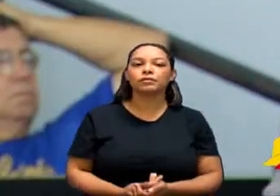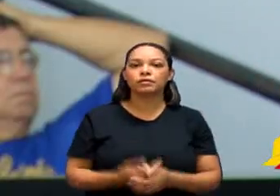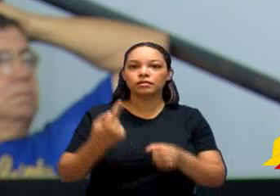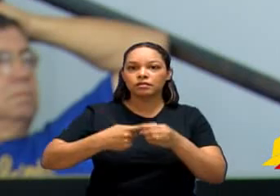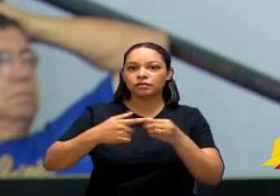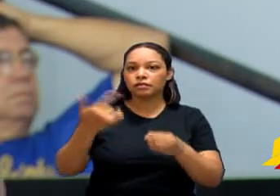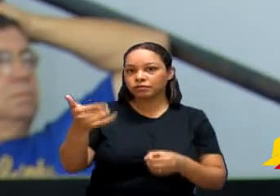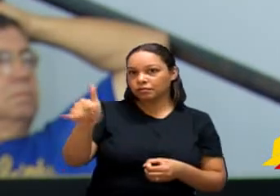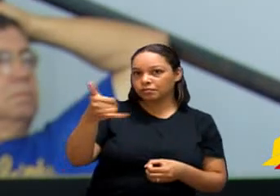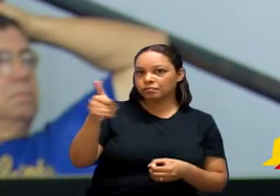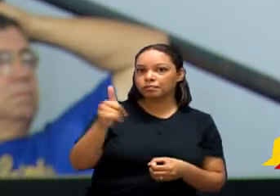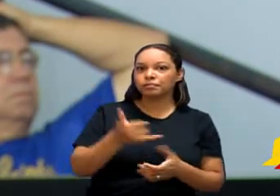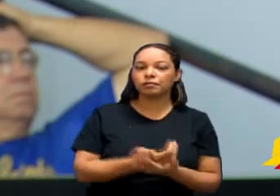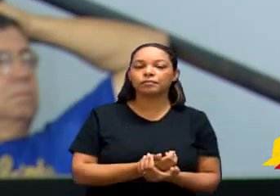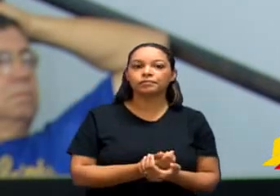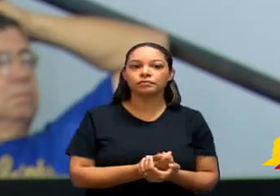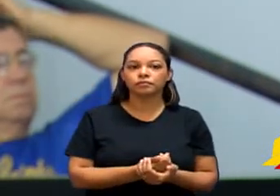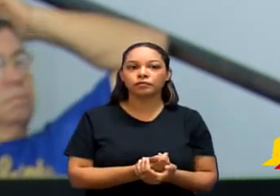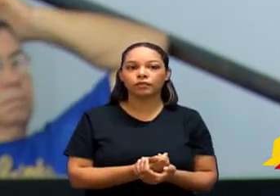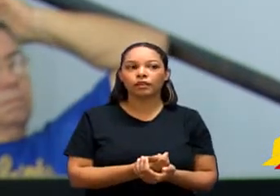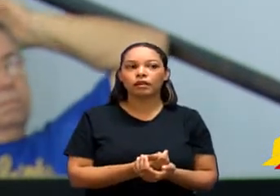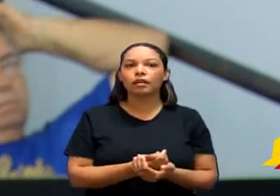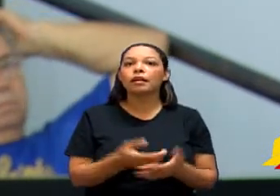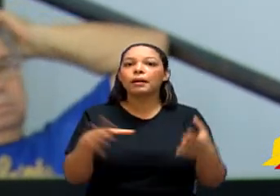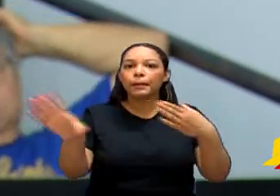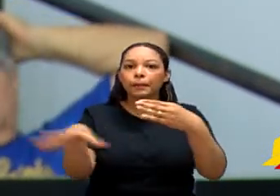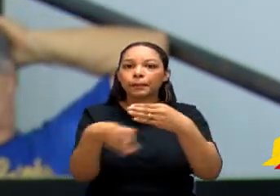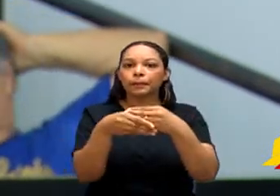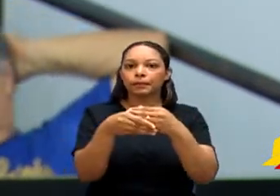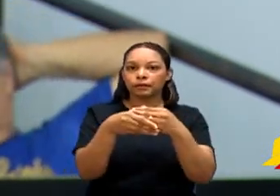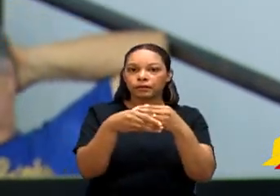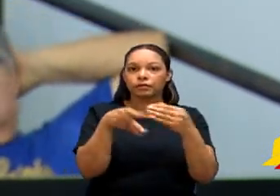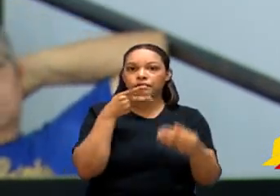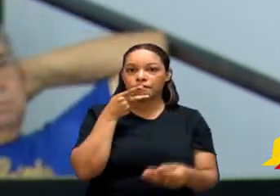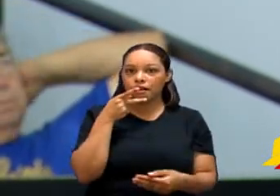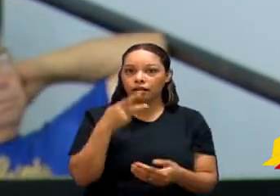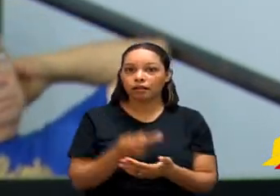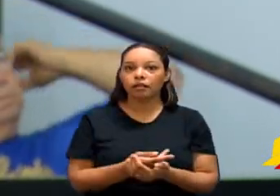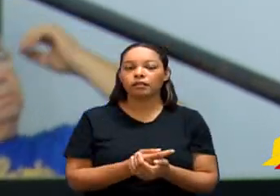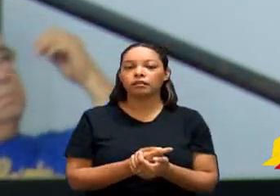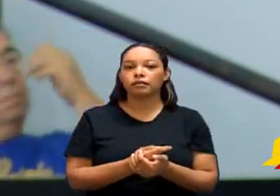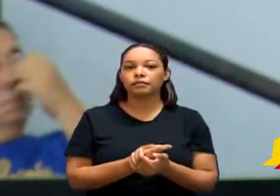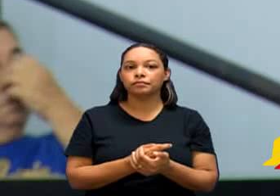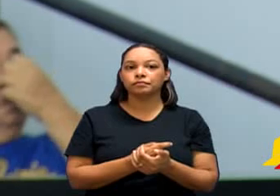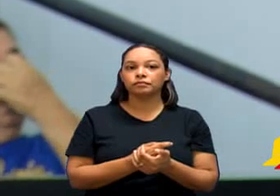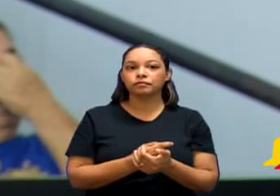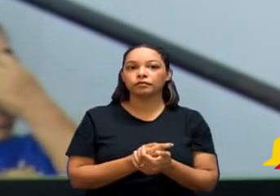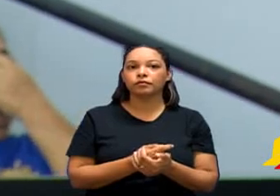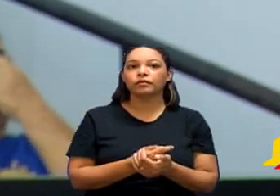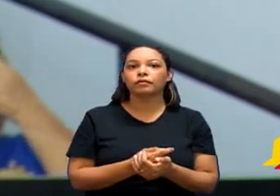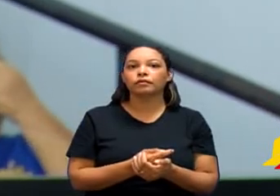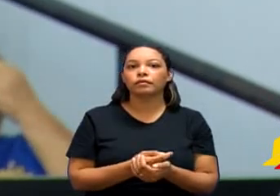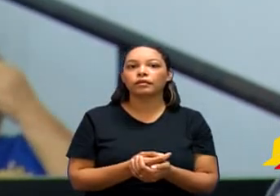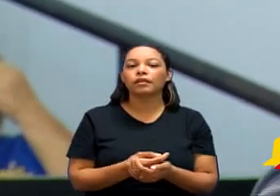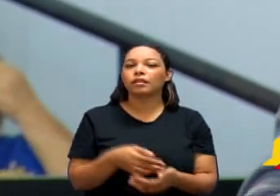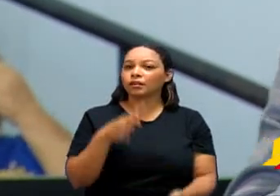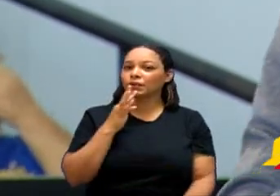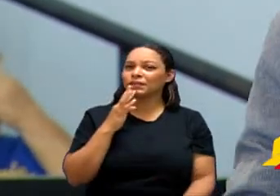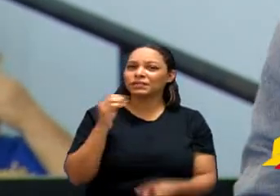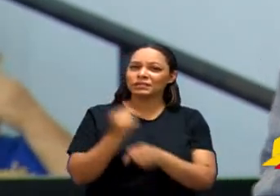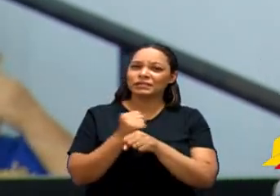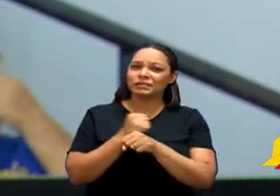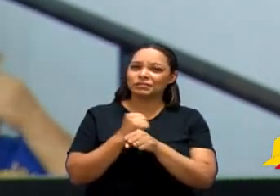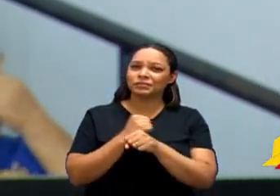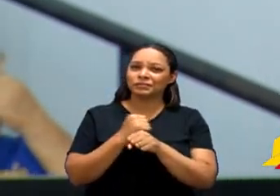para acrescentar dentro da sua fala, líder do governo João Donizete, como eu conheço muito tempo ali, a gente lutou muito